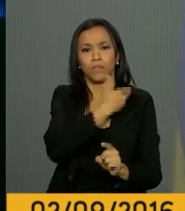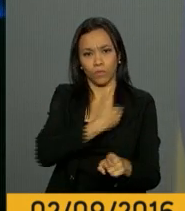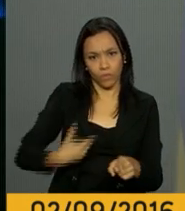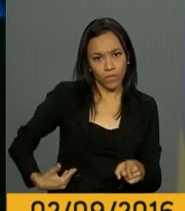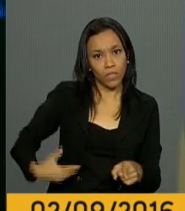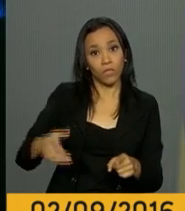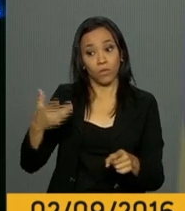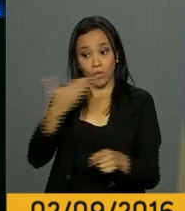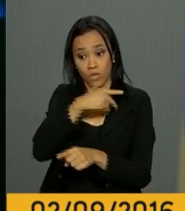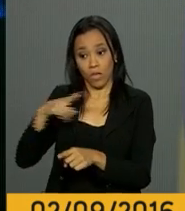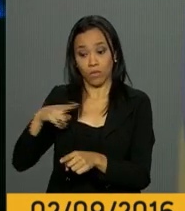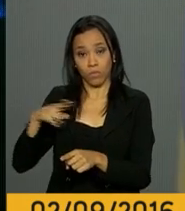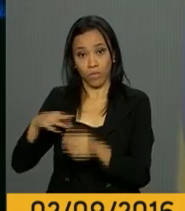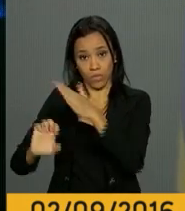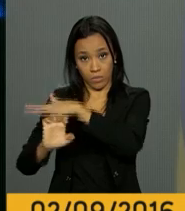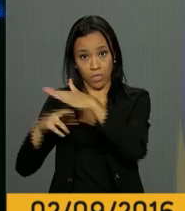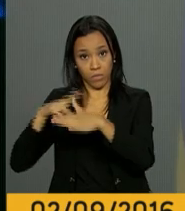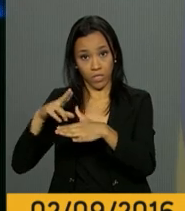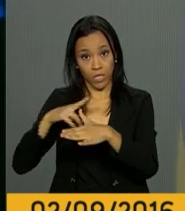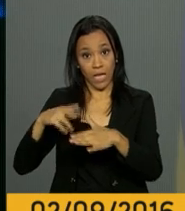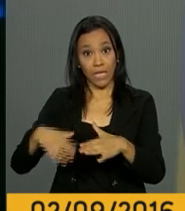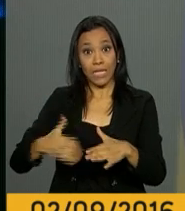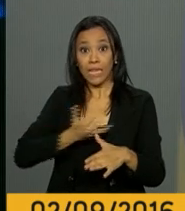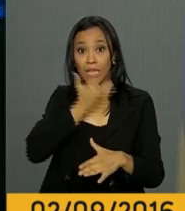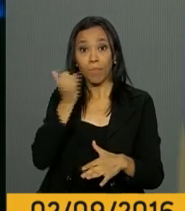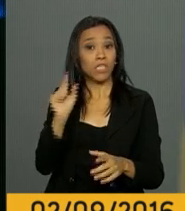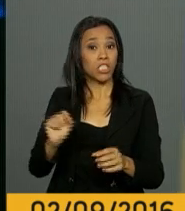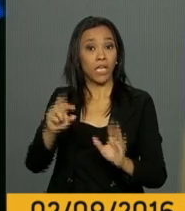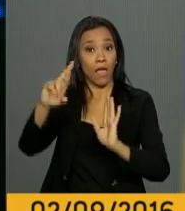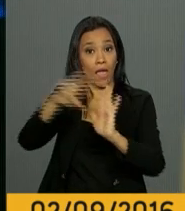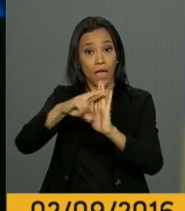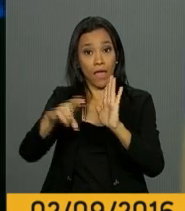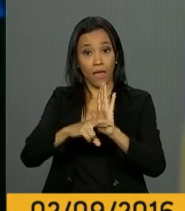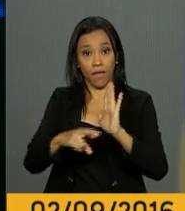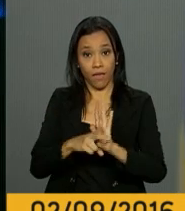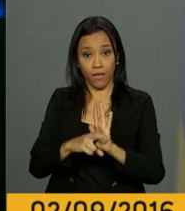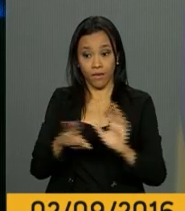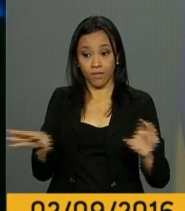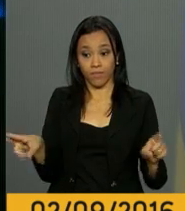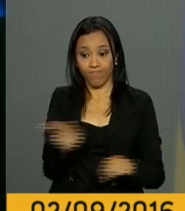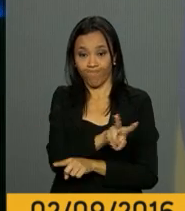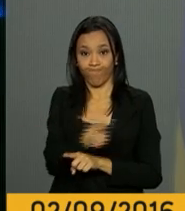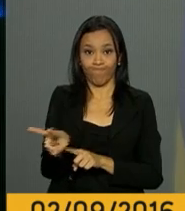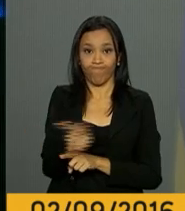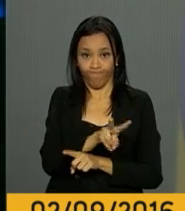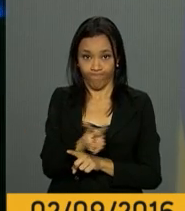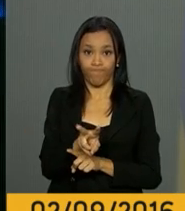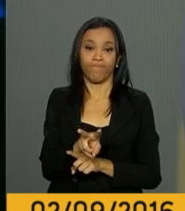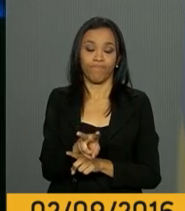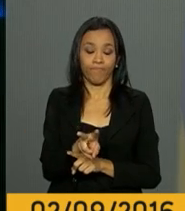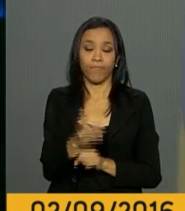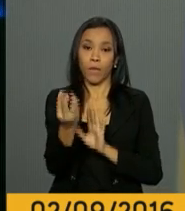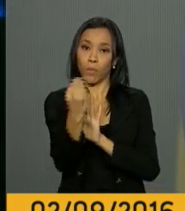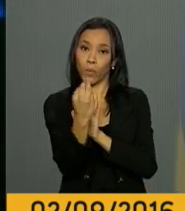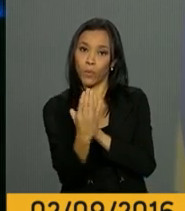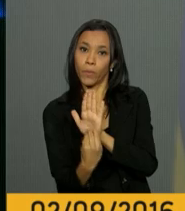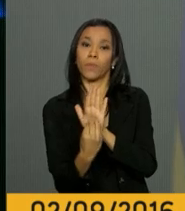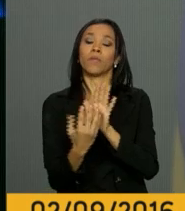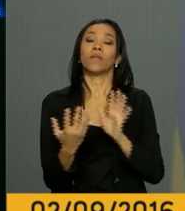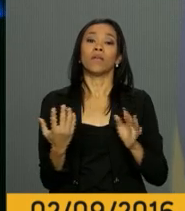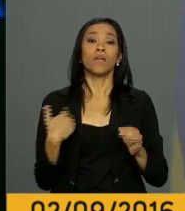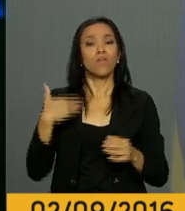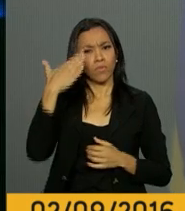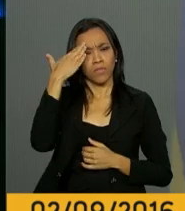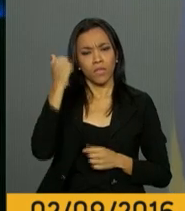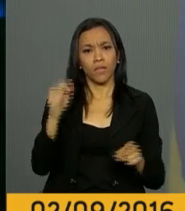o setor privado depende de regras adequadas e previsíveis. Bem sei, senhoras e